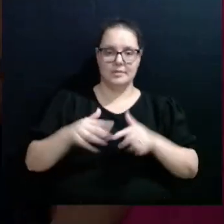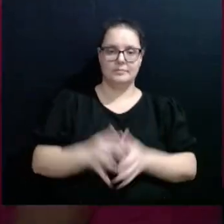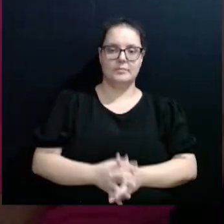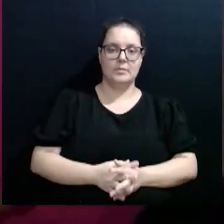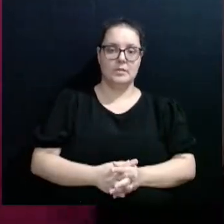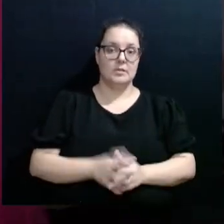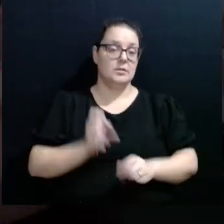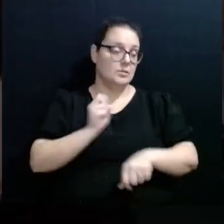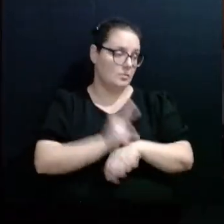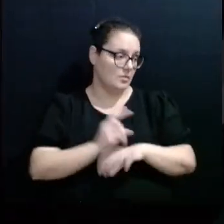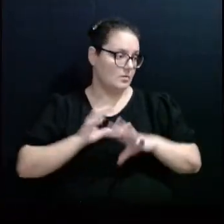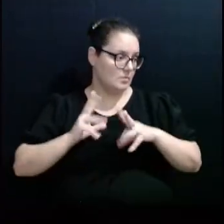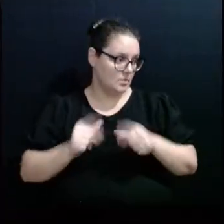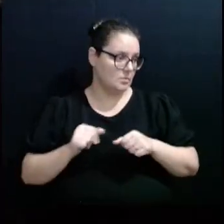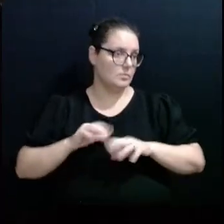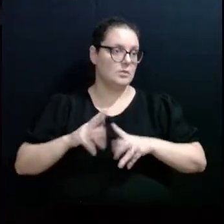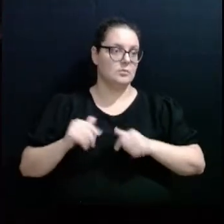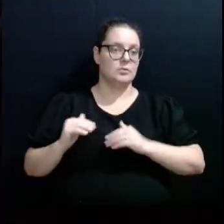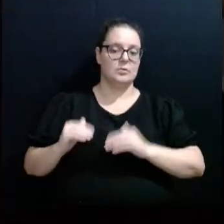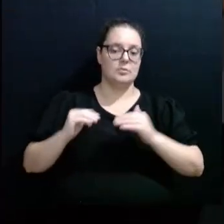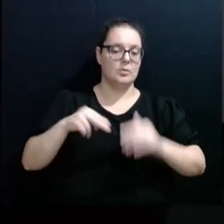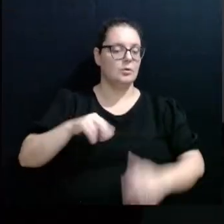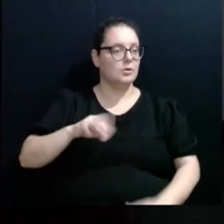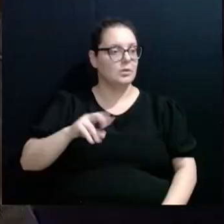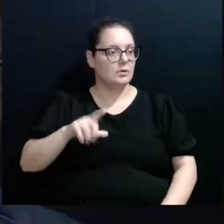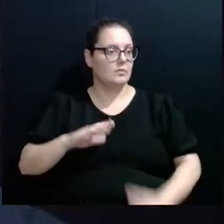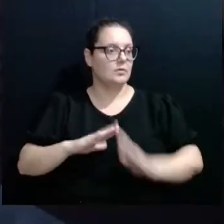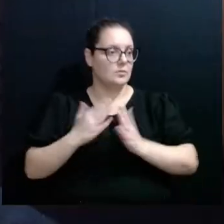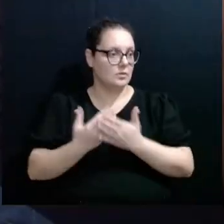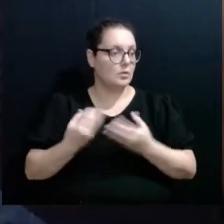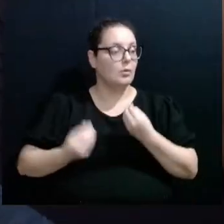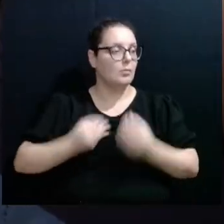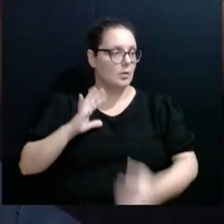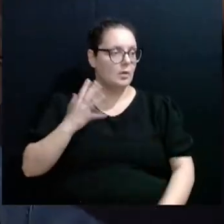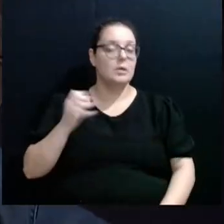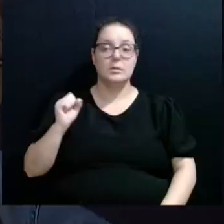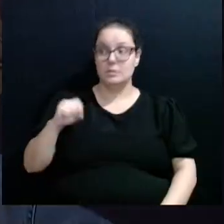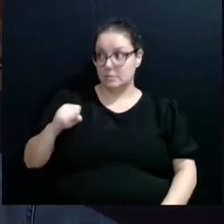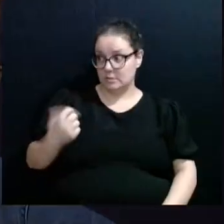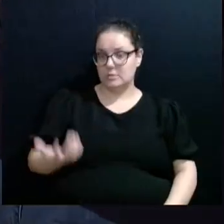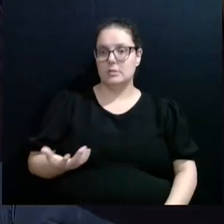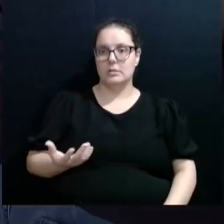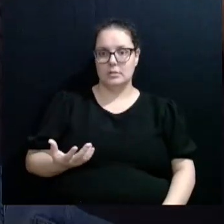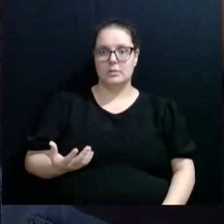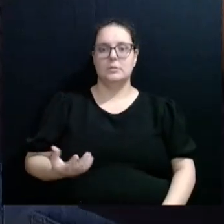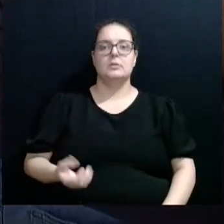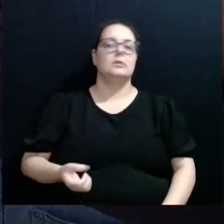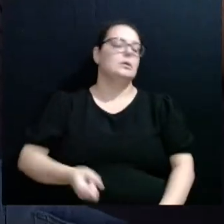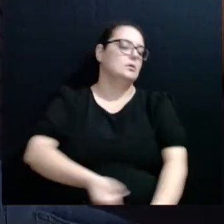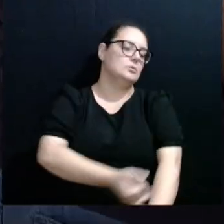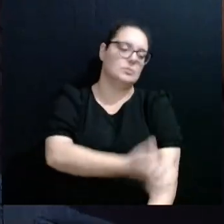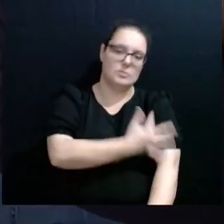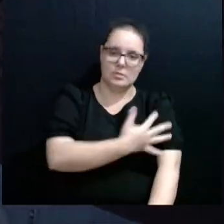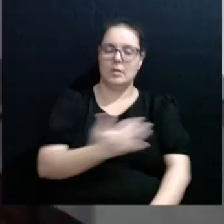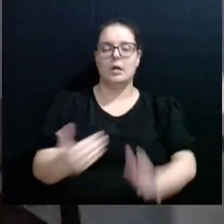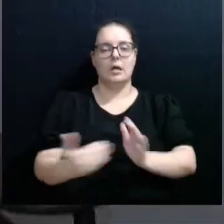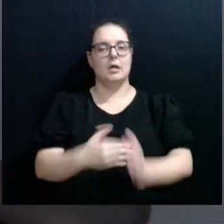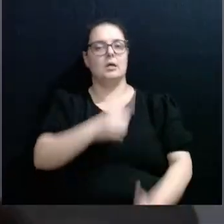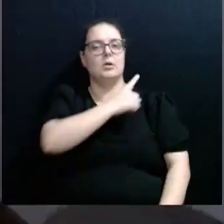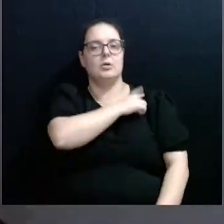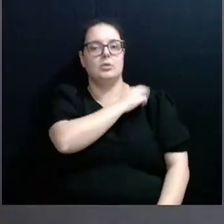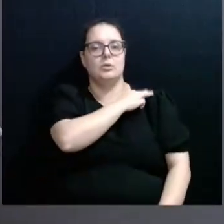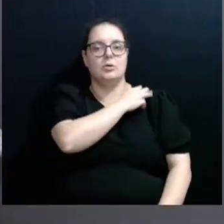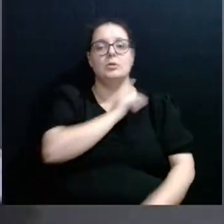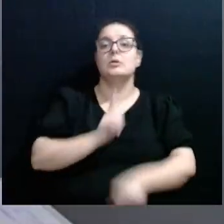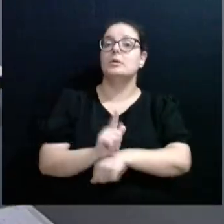mundo, para todos os níveis de escolaridade, como que funciona? Sim, desde o fundamental até o ensino médio e superior,